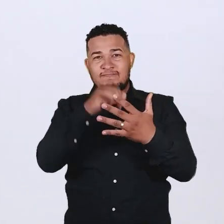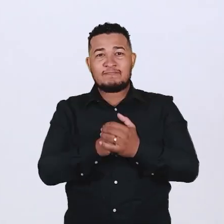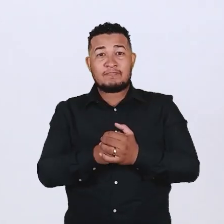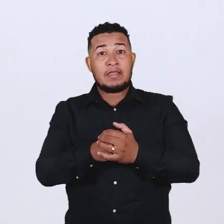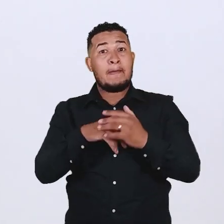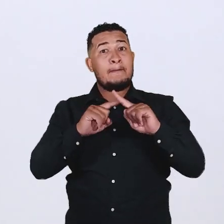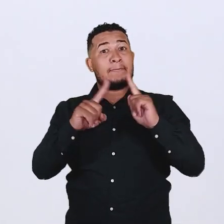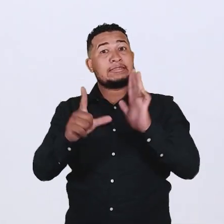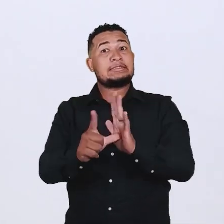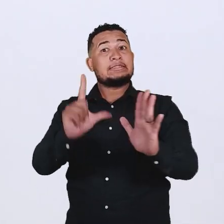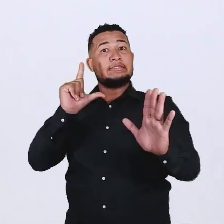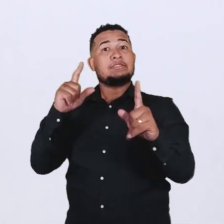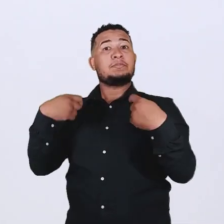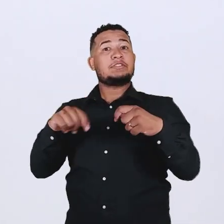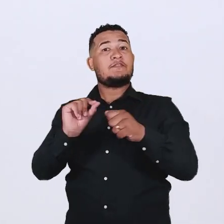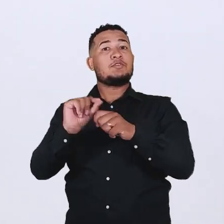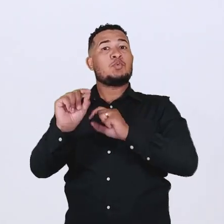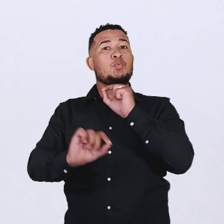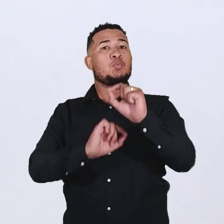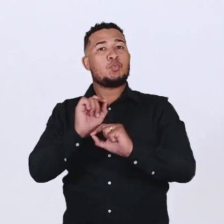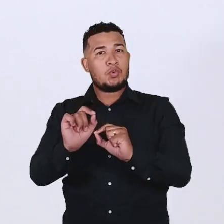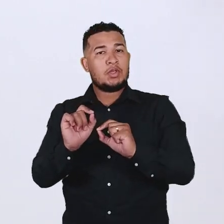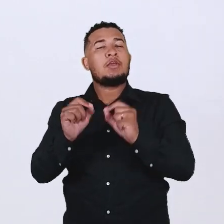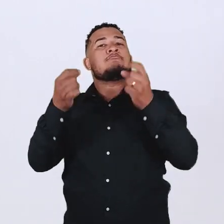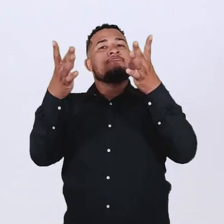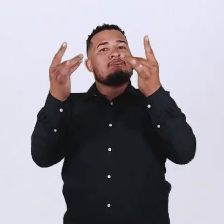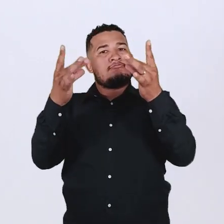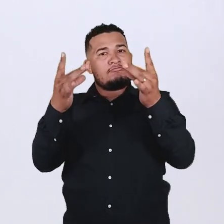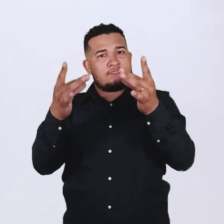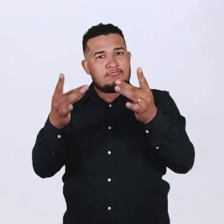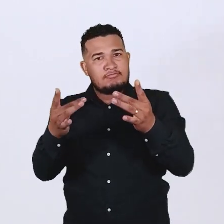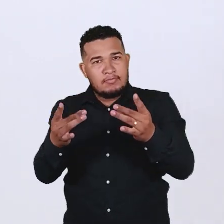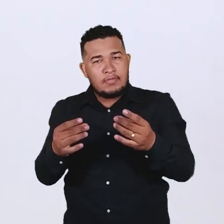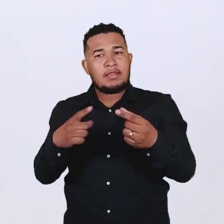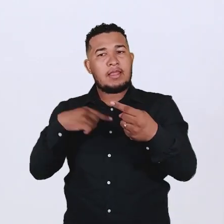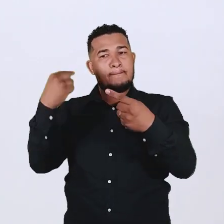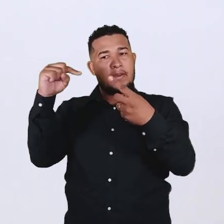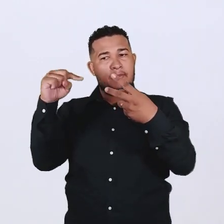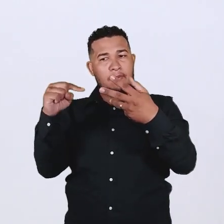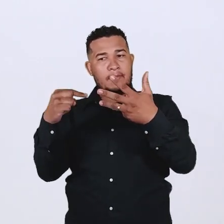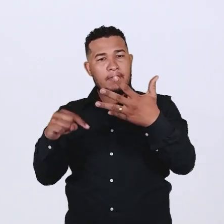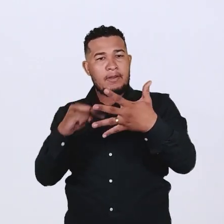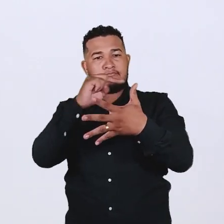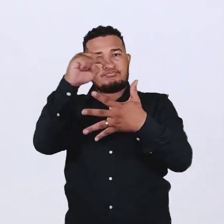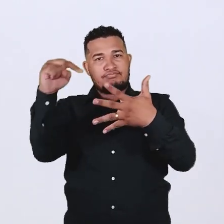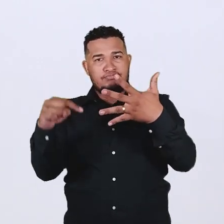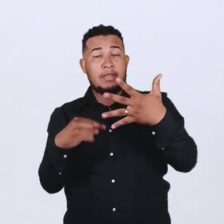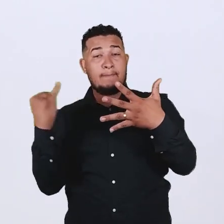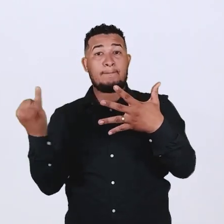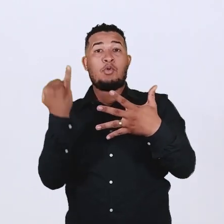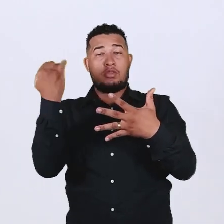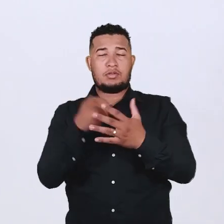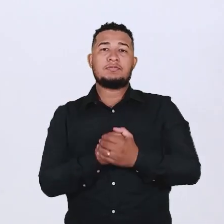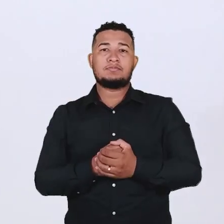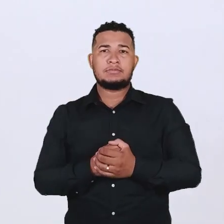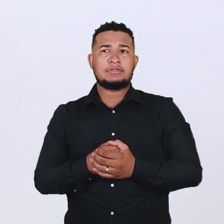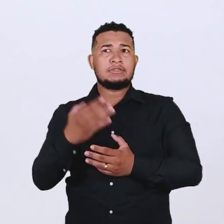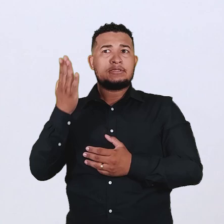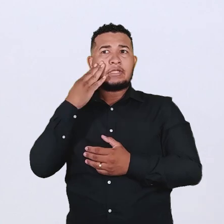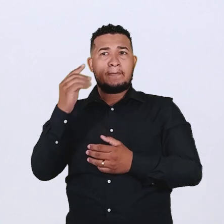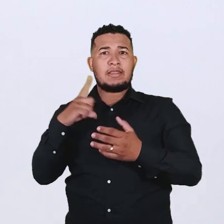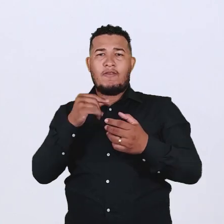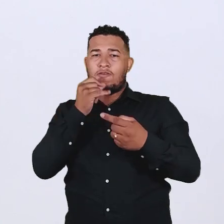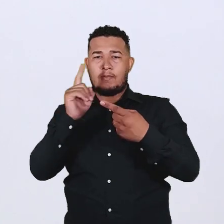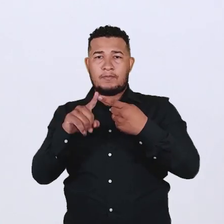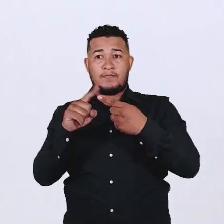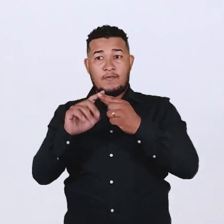projeta. Só que antes de estipularmos essa meta, a gente precisa passar por esses pontos importantes. E aí quando você observa